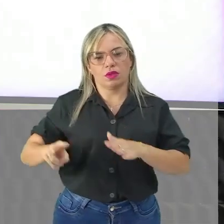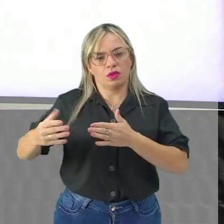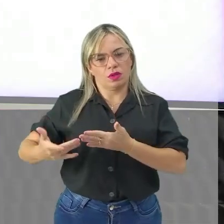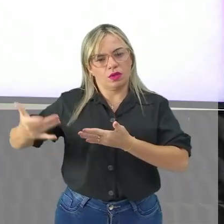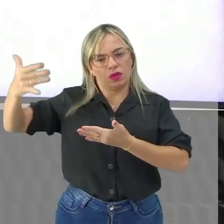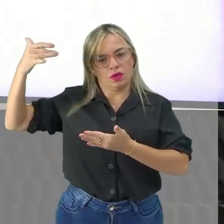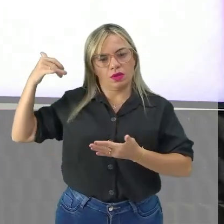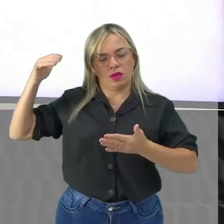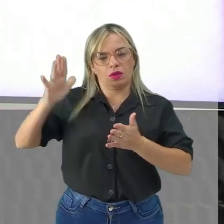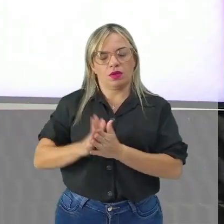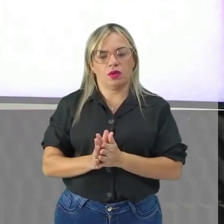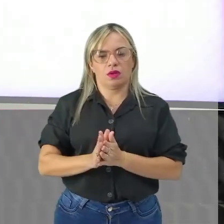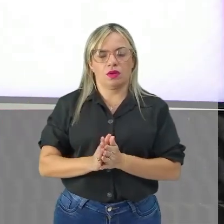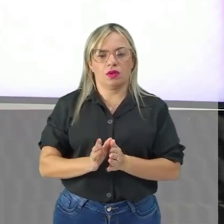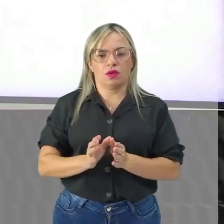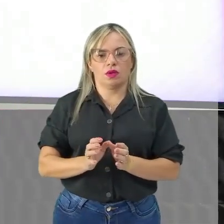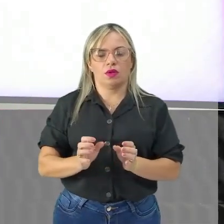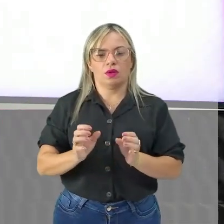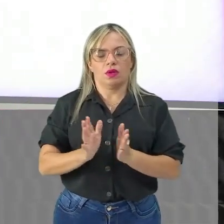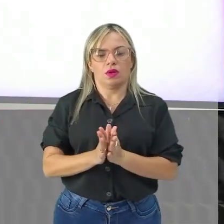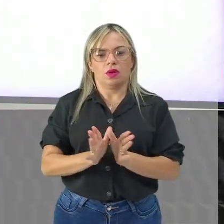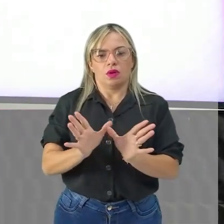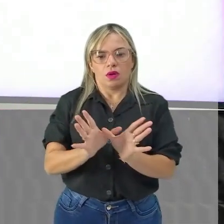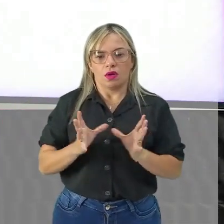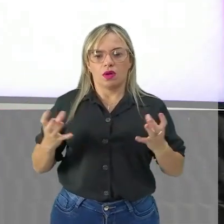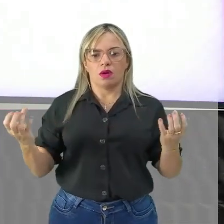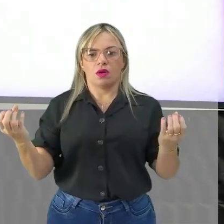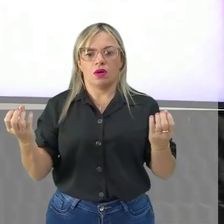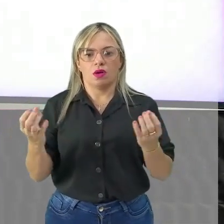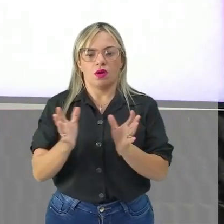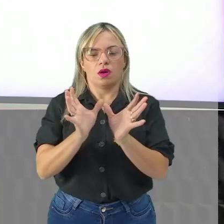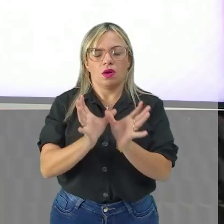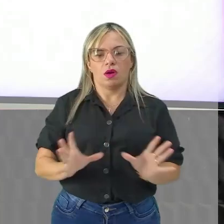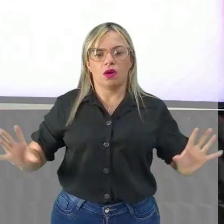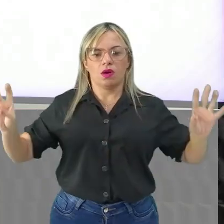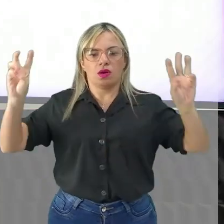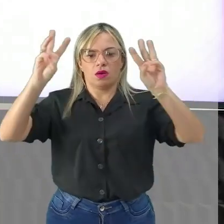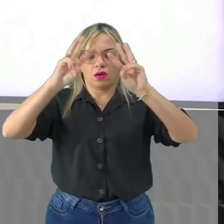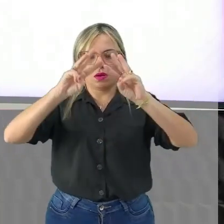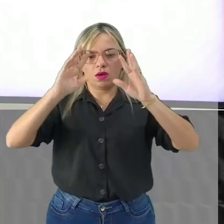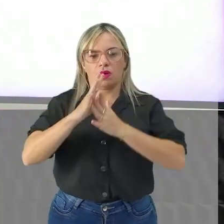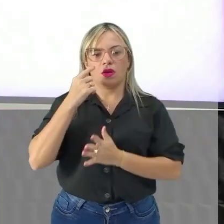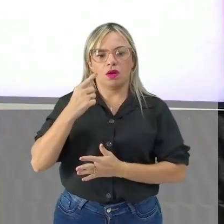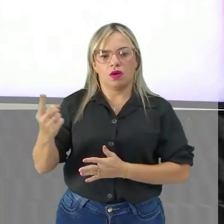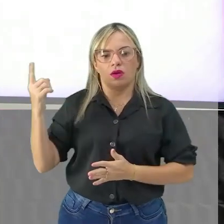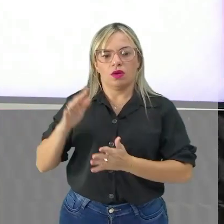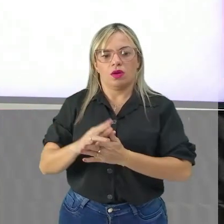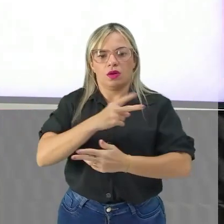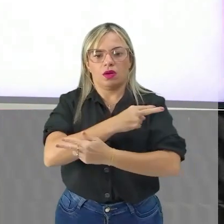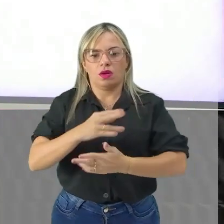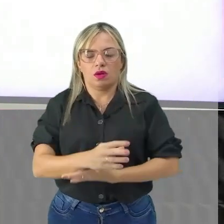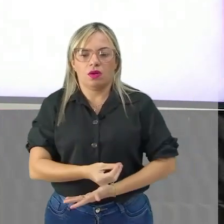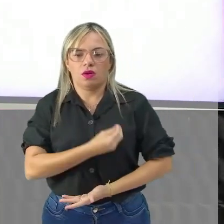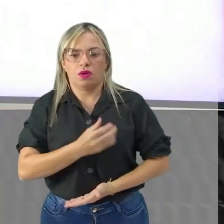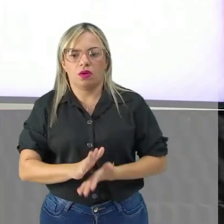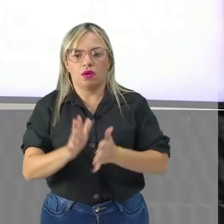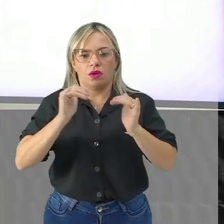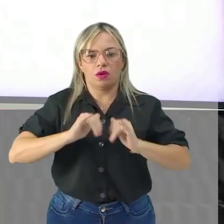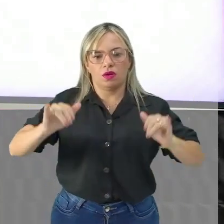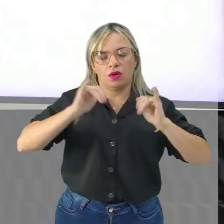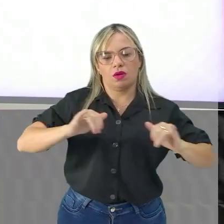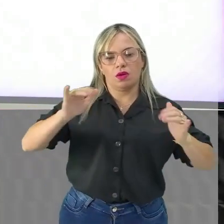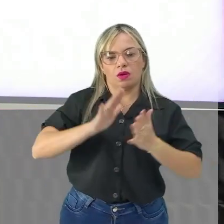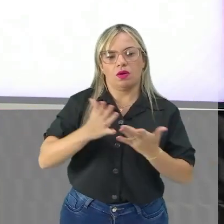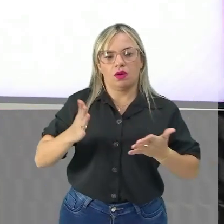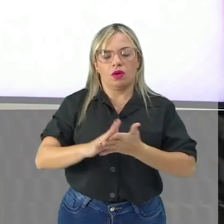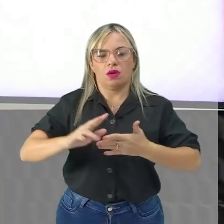da Organização das Nações Unidas sobre a Biodiversidade fez um pronunciamento de que os impactos causados